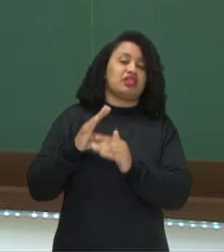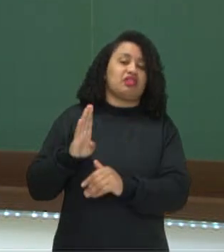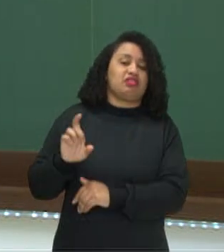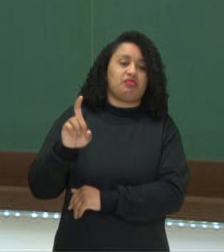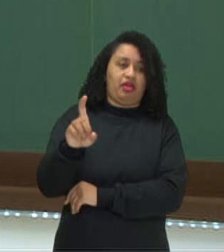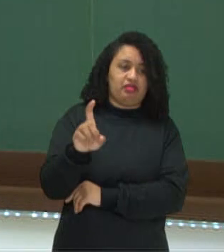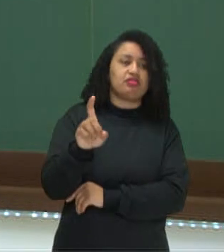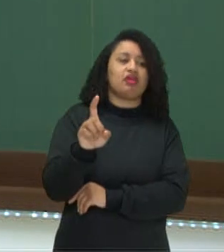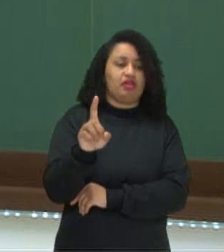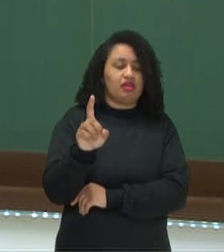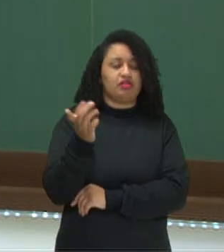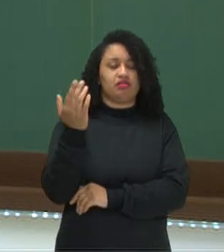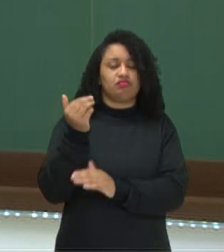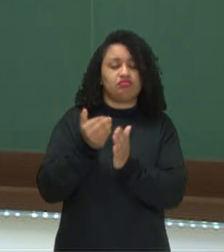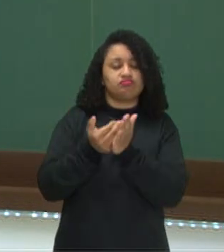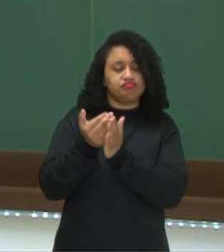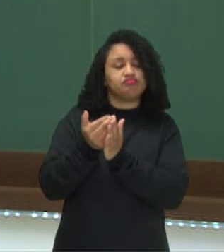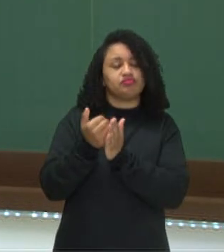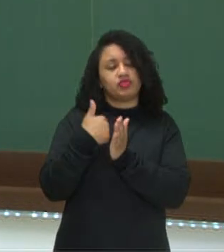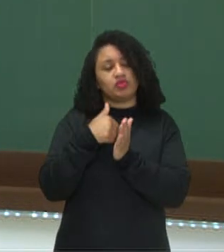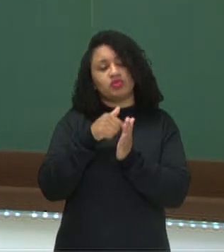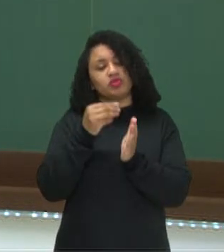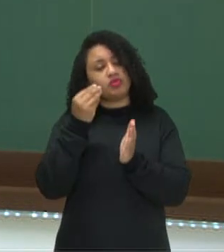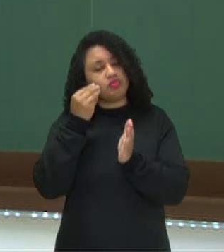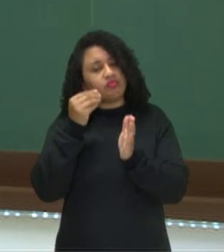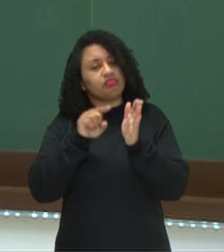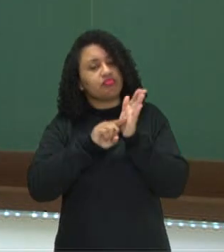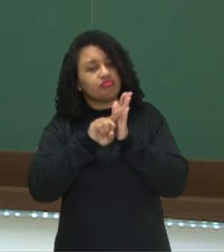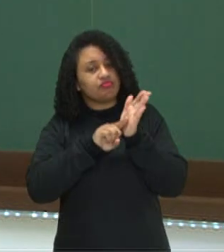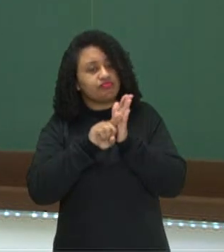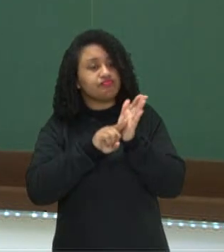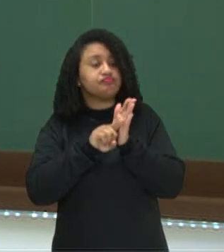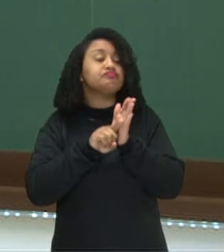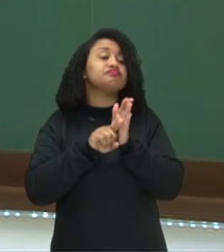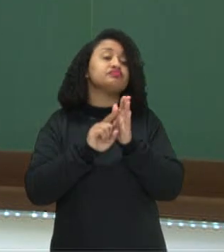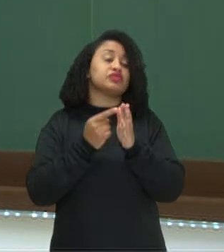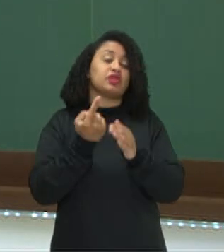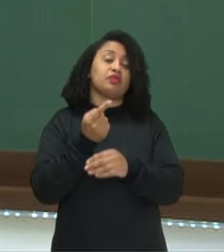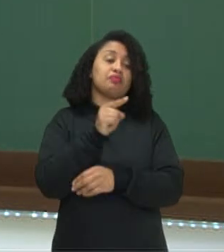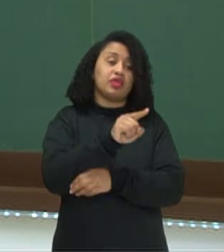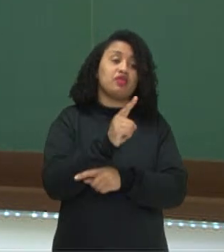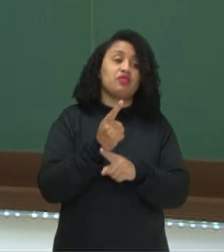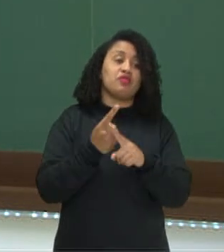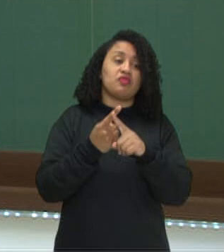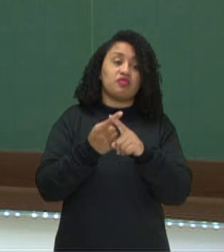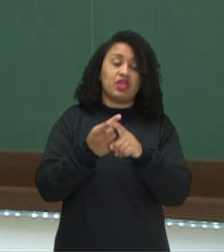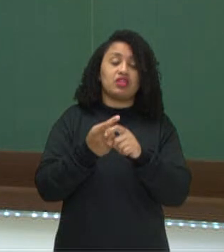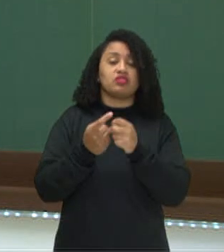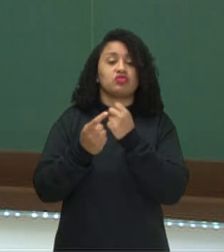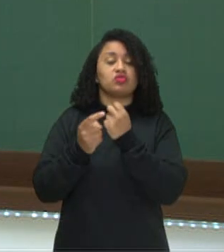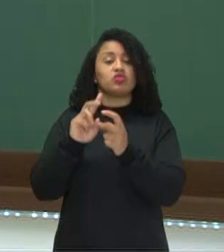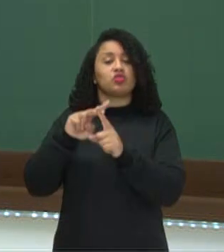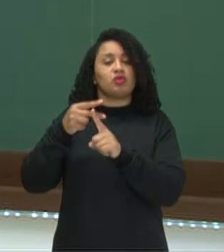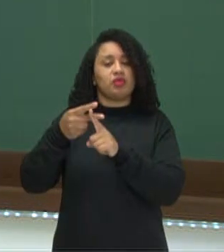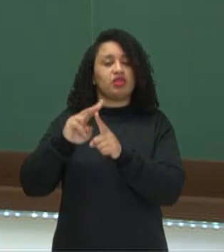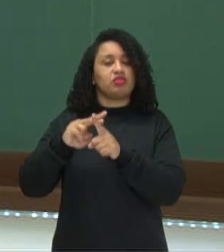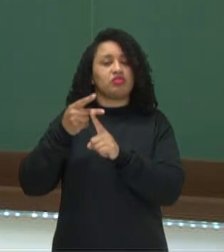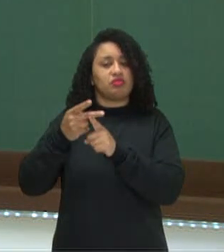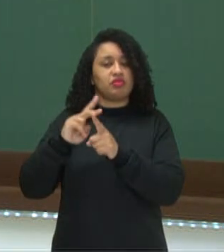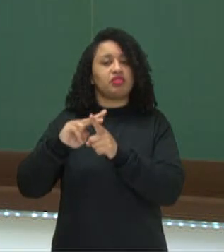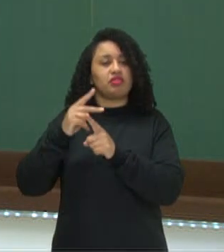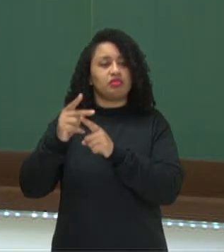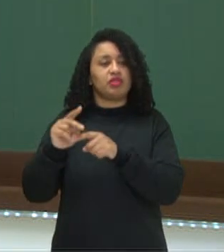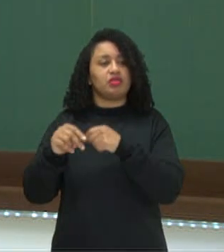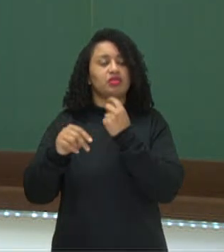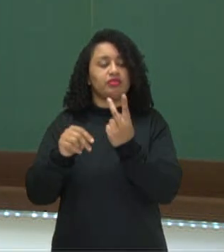de bactérias no início da situação. Então, era 1000 e ela ia